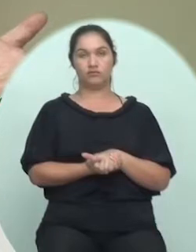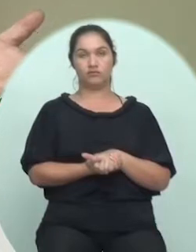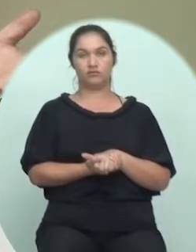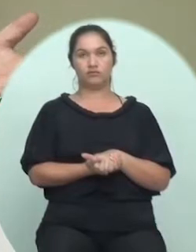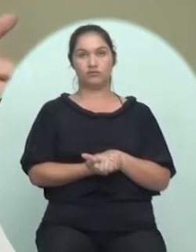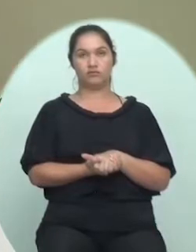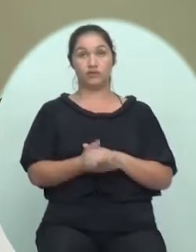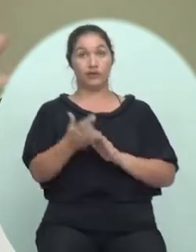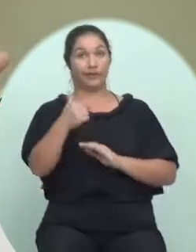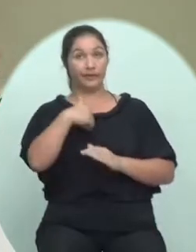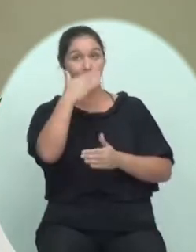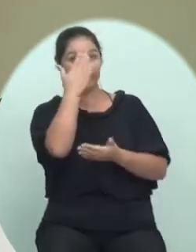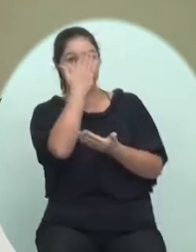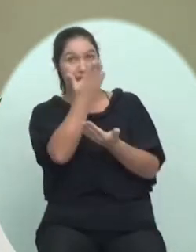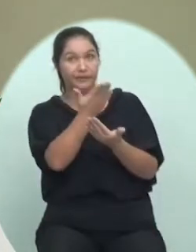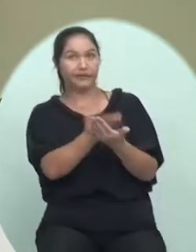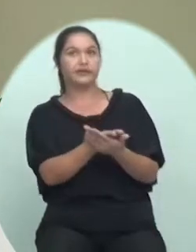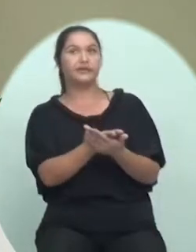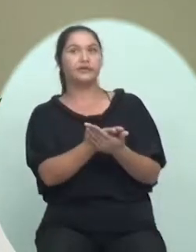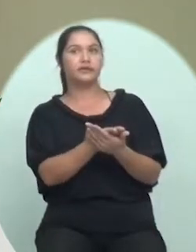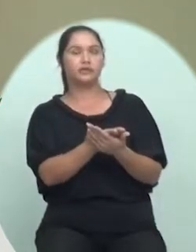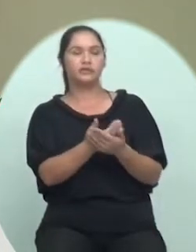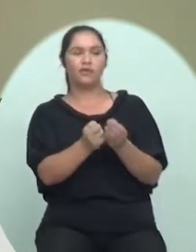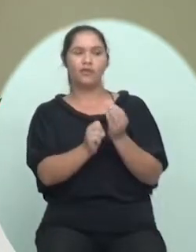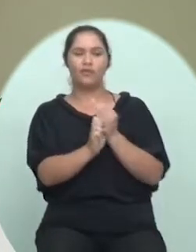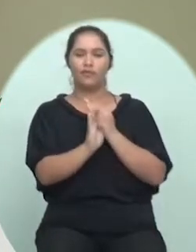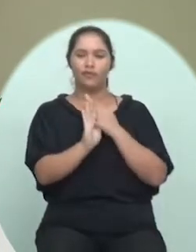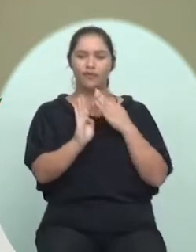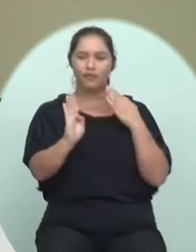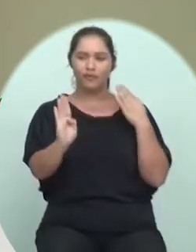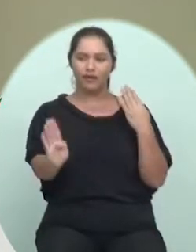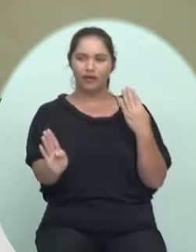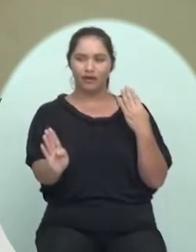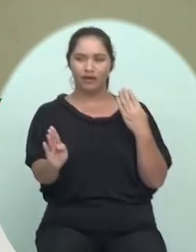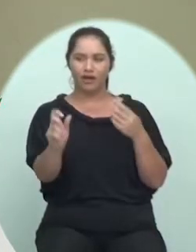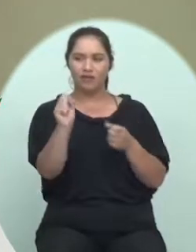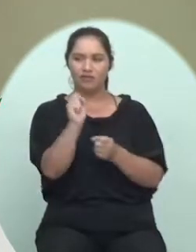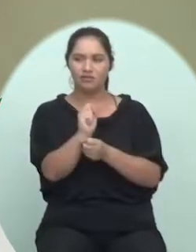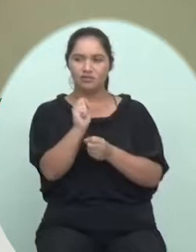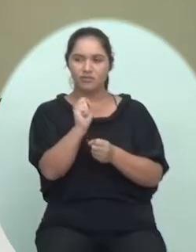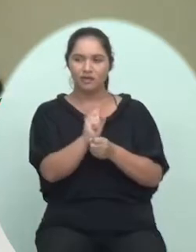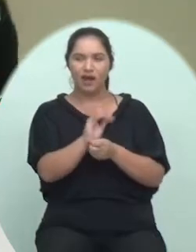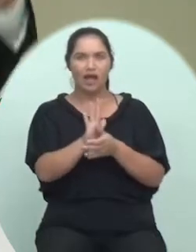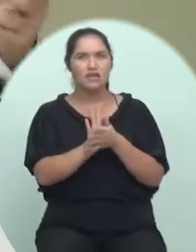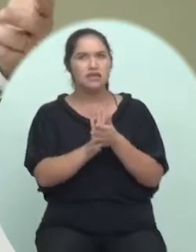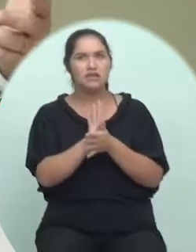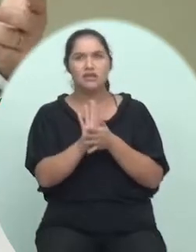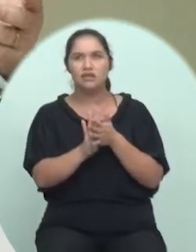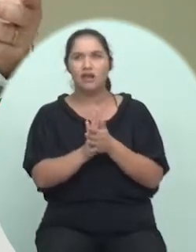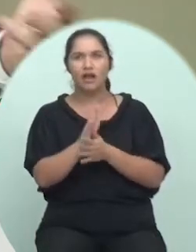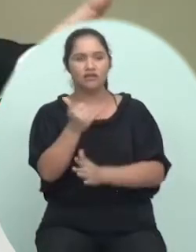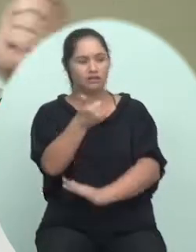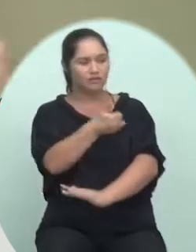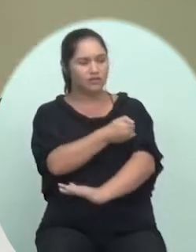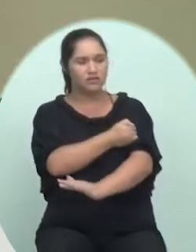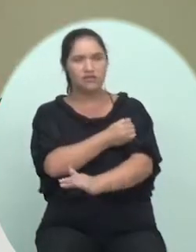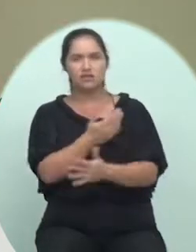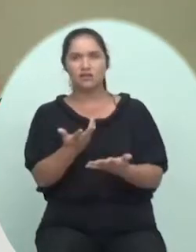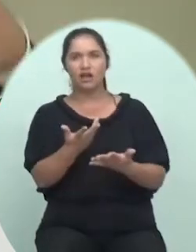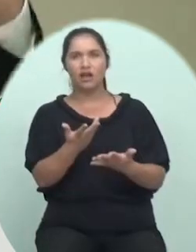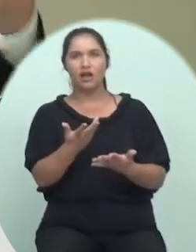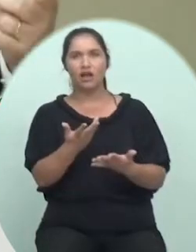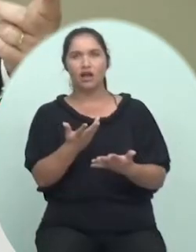que tem que pegar fila para isso aí. O Estado manda, o Estado, o município manda que tem que ir lá se preparar para fazer essa